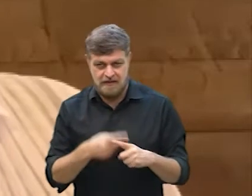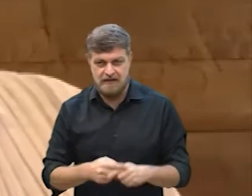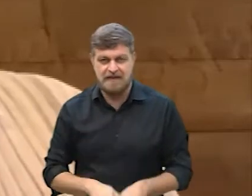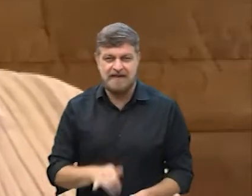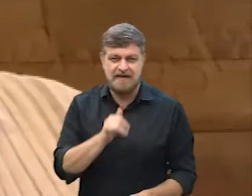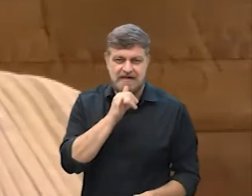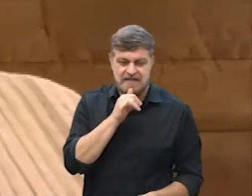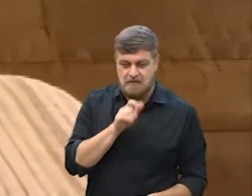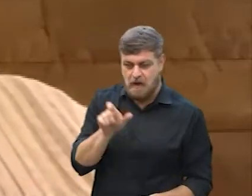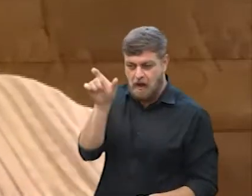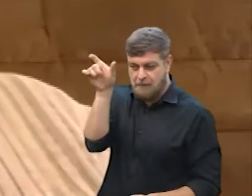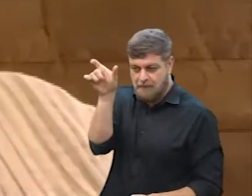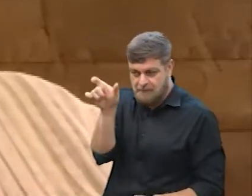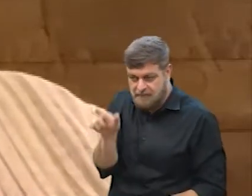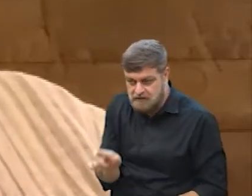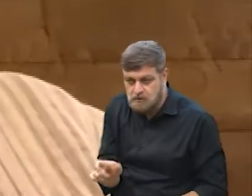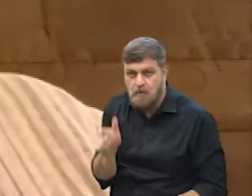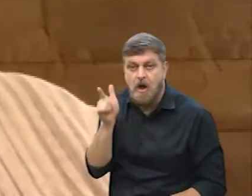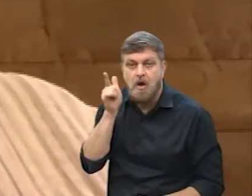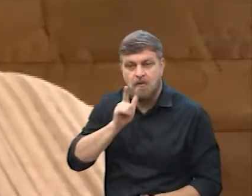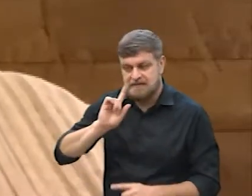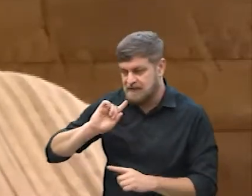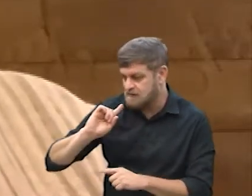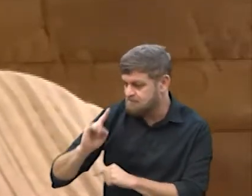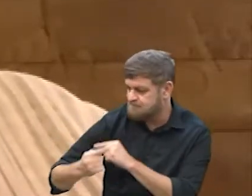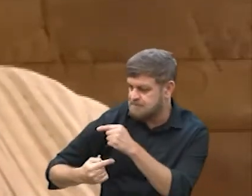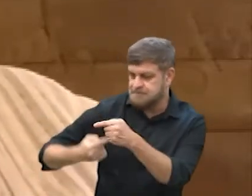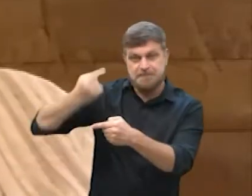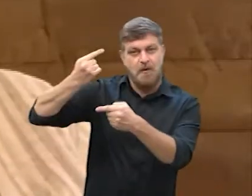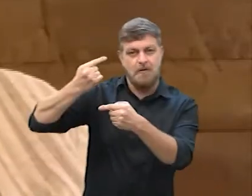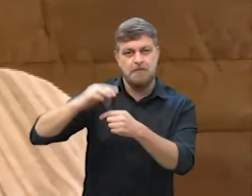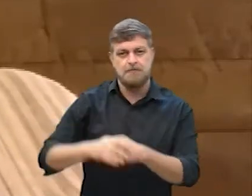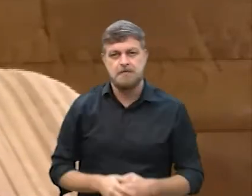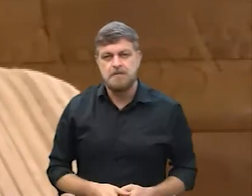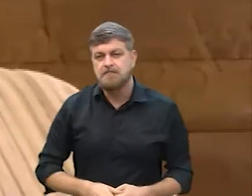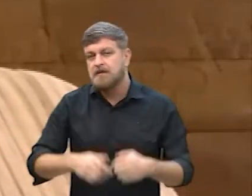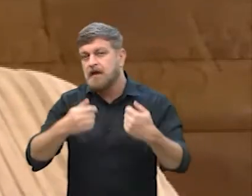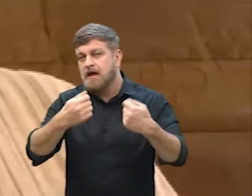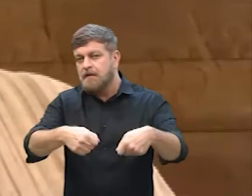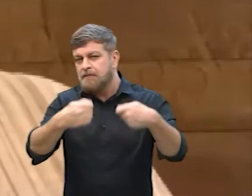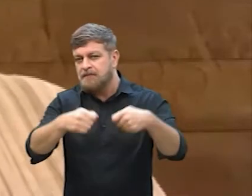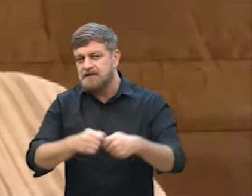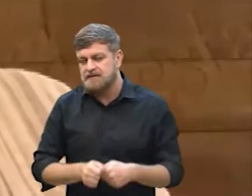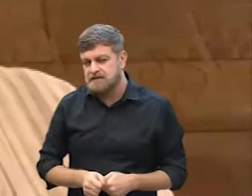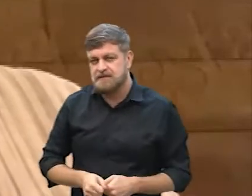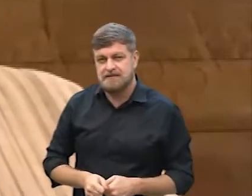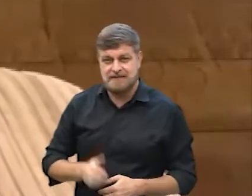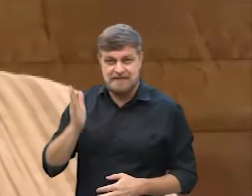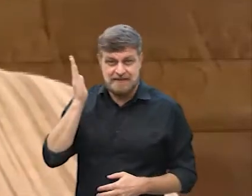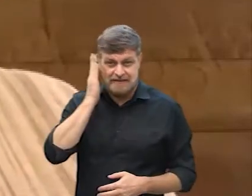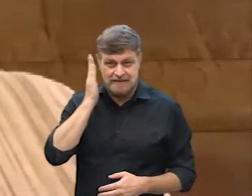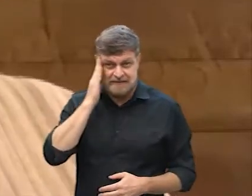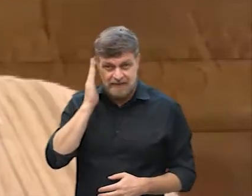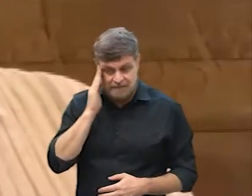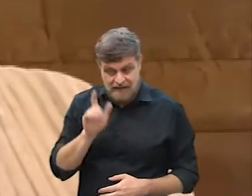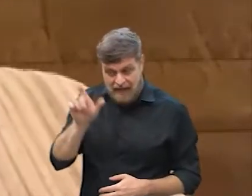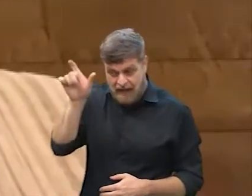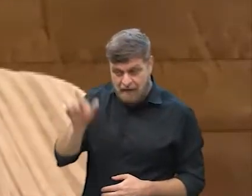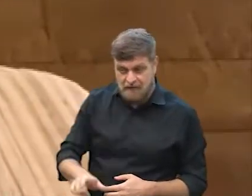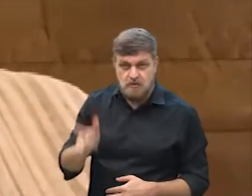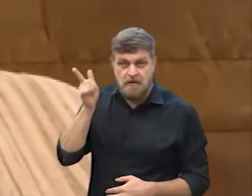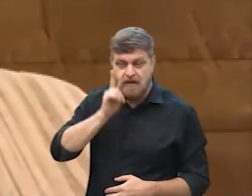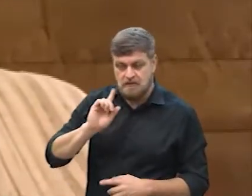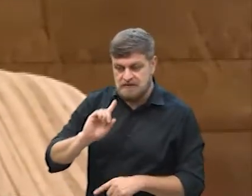alguém consiga algum sucesso, é preciso verificar se aquele sucesso